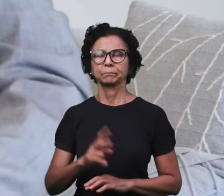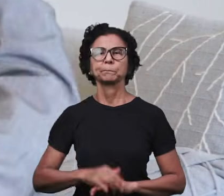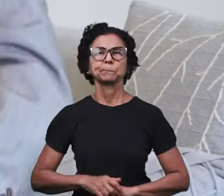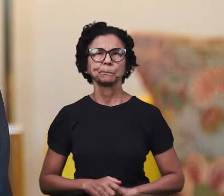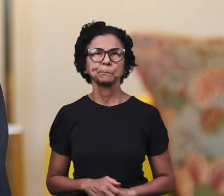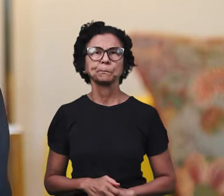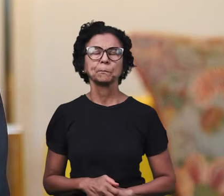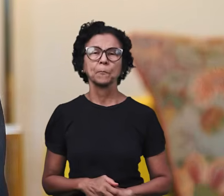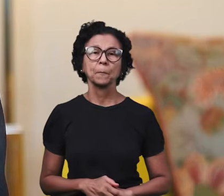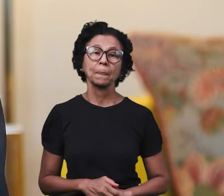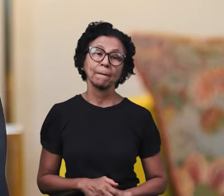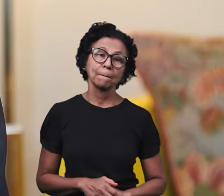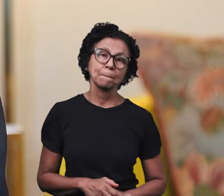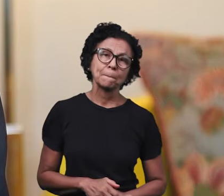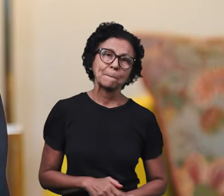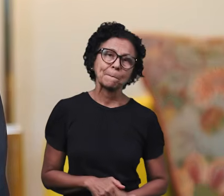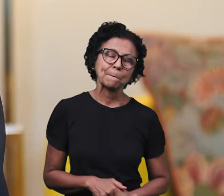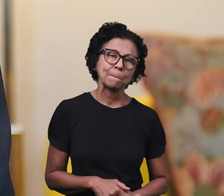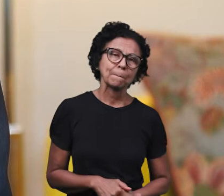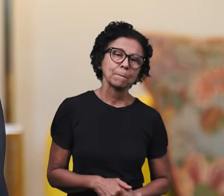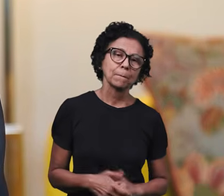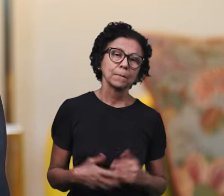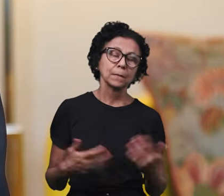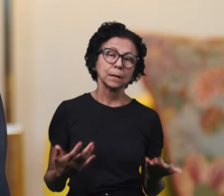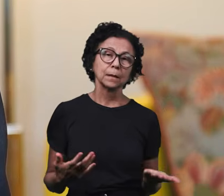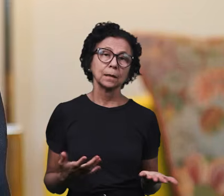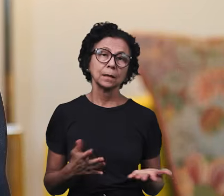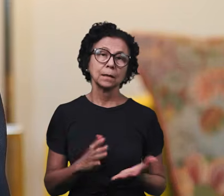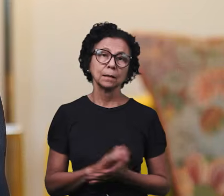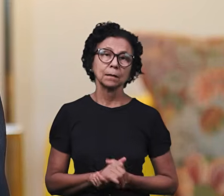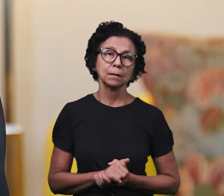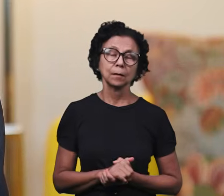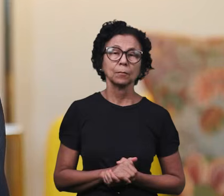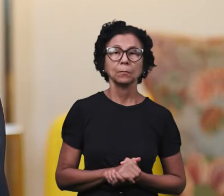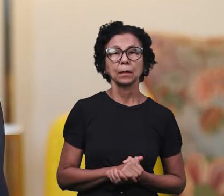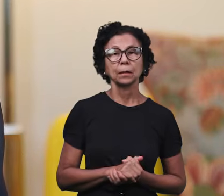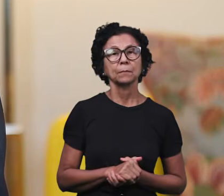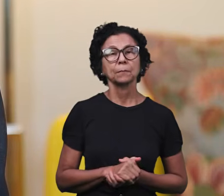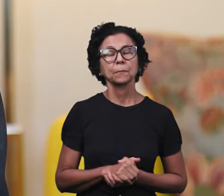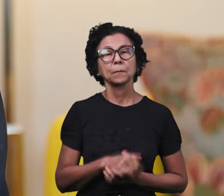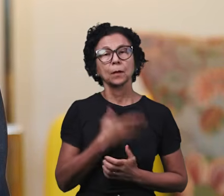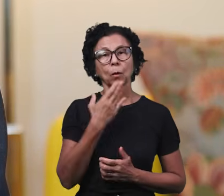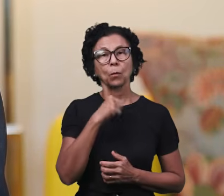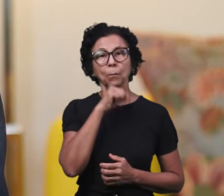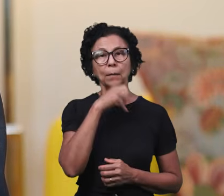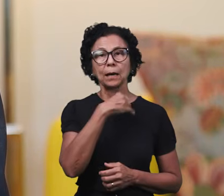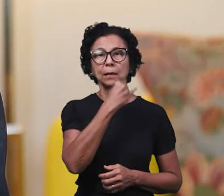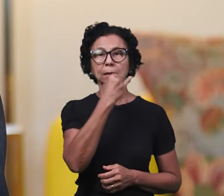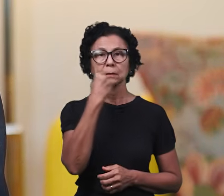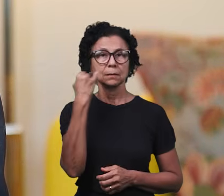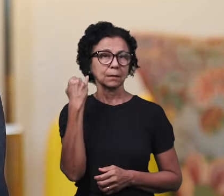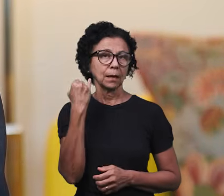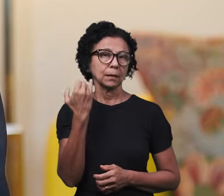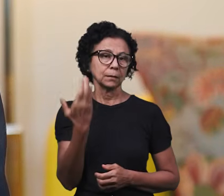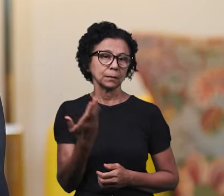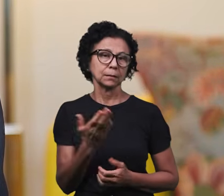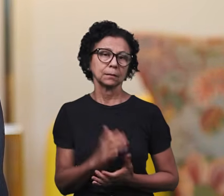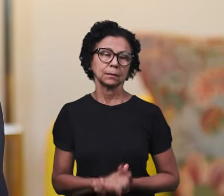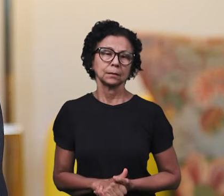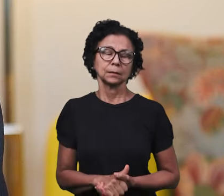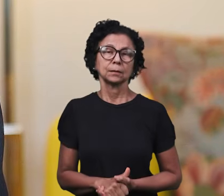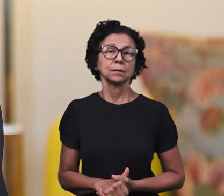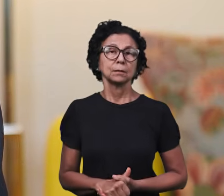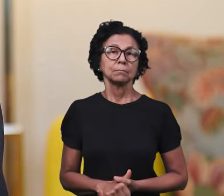um momento, né? Um momento na velhice de Isaac. Isaac estava para partir, na verdade não partiu naquele momento, né?